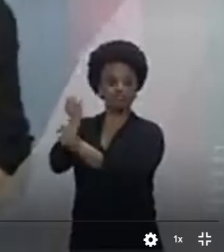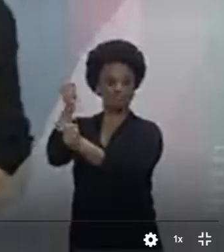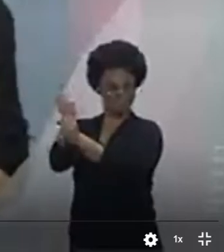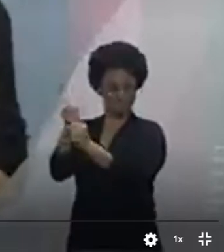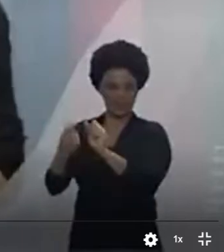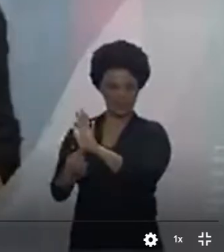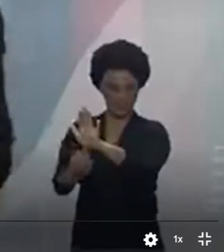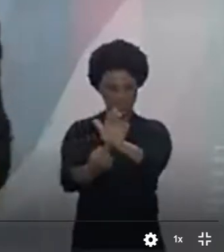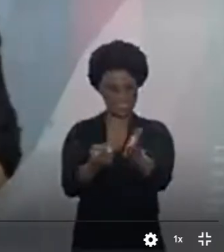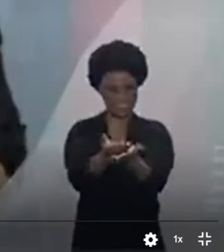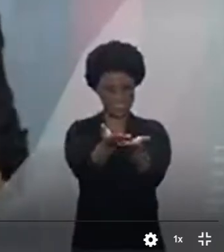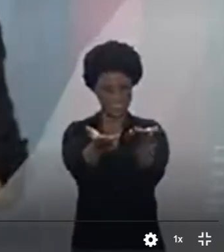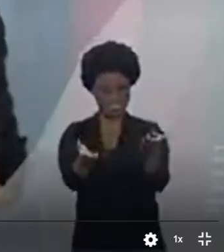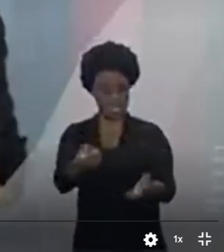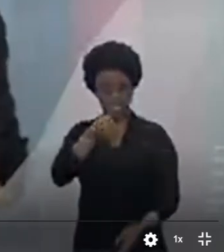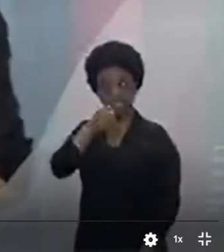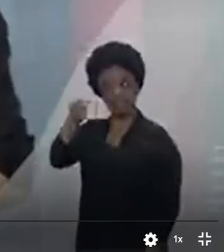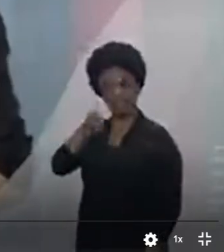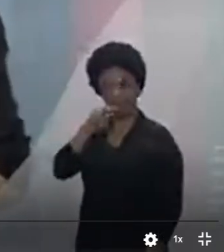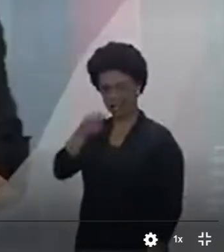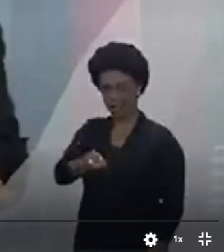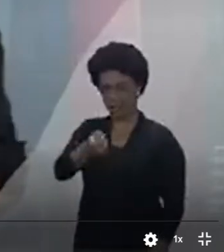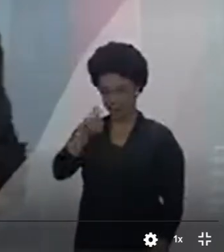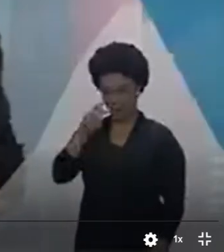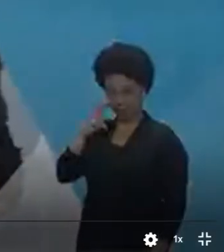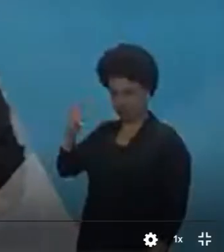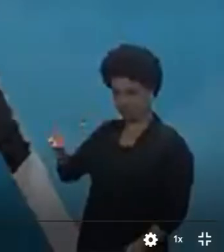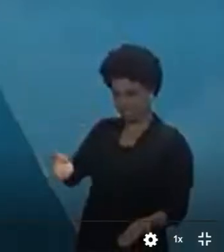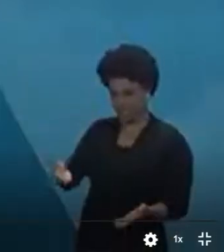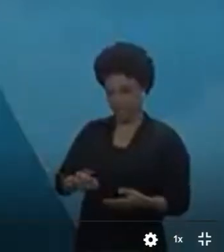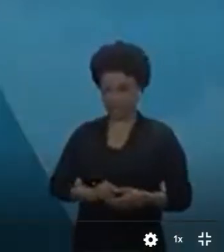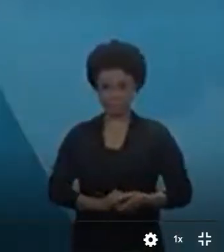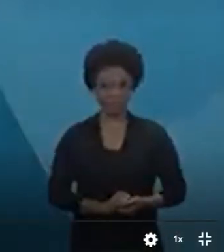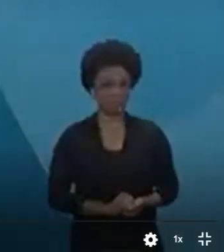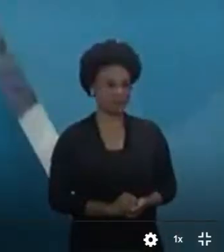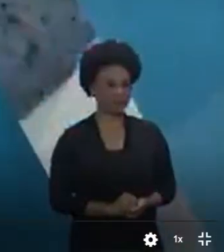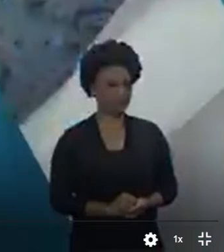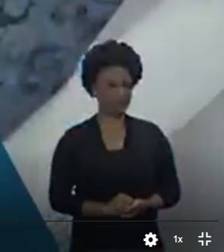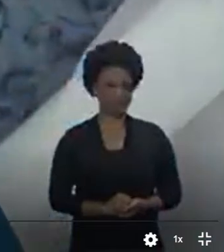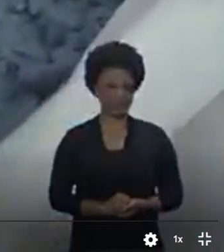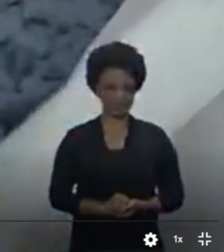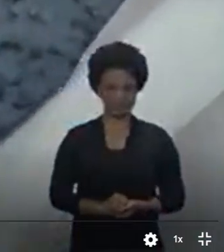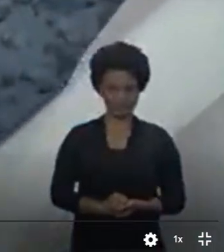reportagem bem legal que fala um pouco sobre isso. Dá só uma olhada.